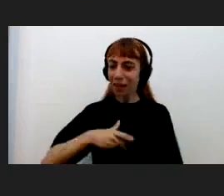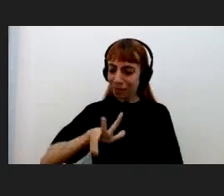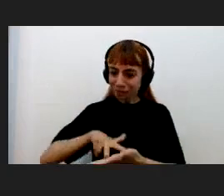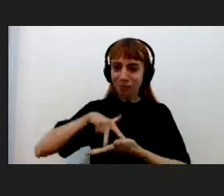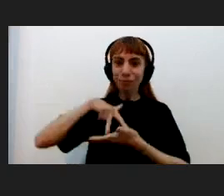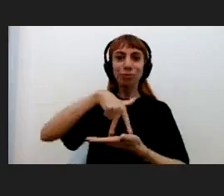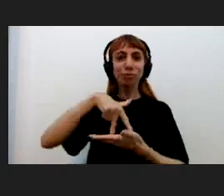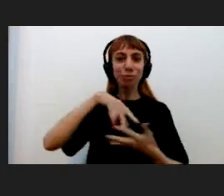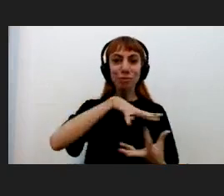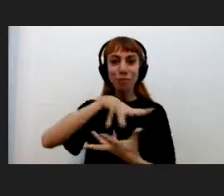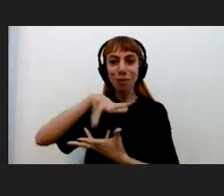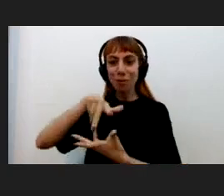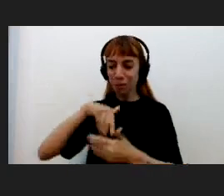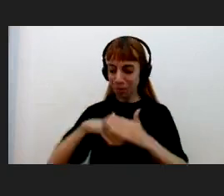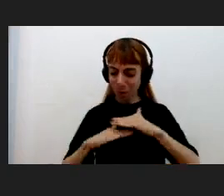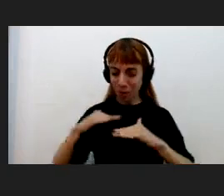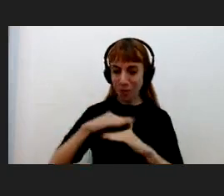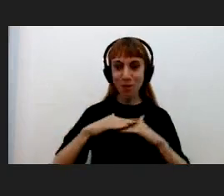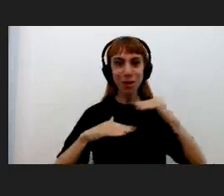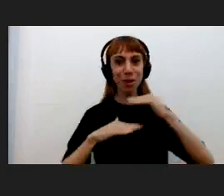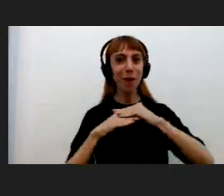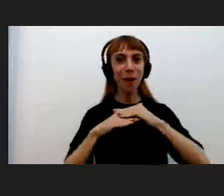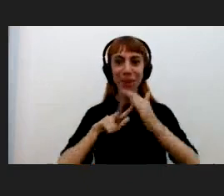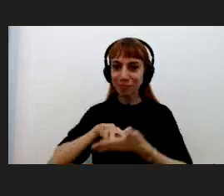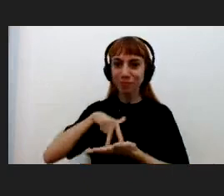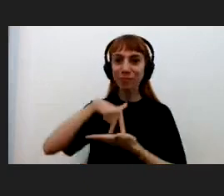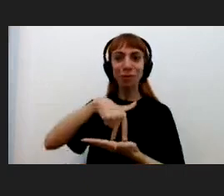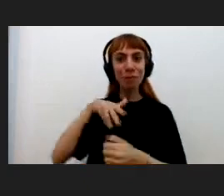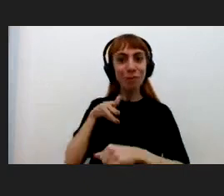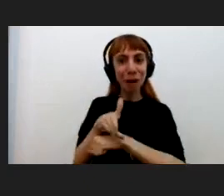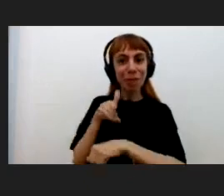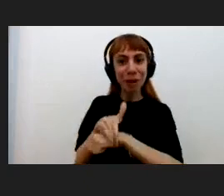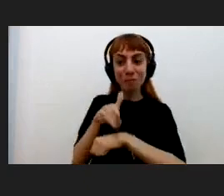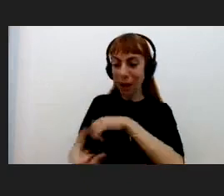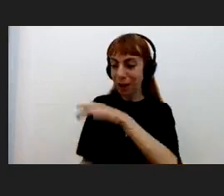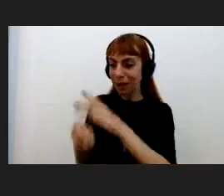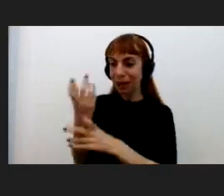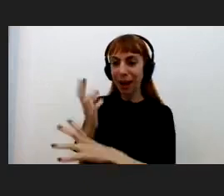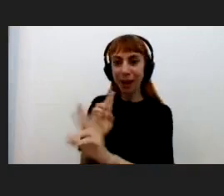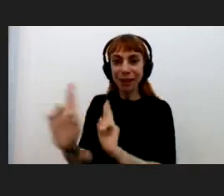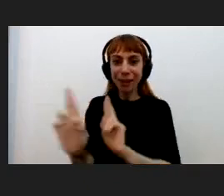de estabelecer relações que ampliem as capacidades de agir e de pensar.